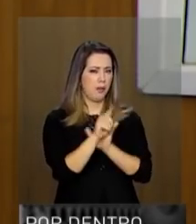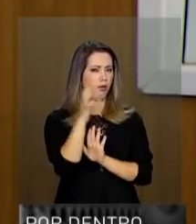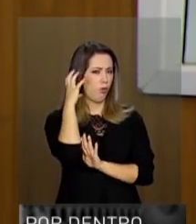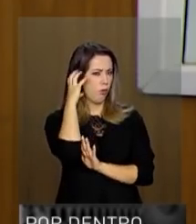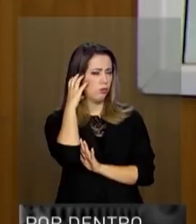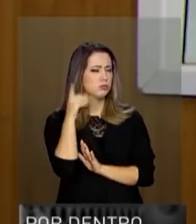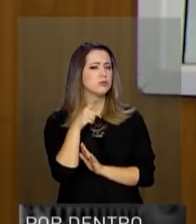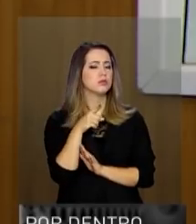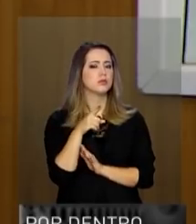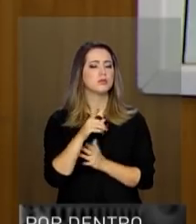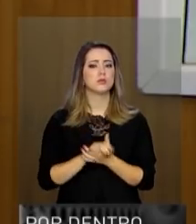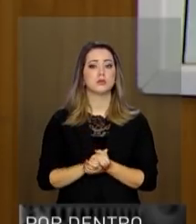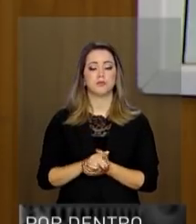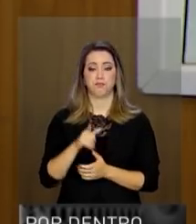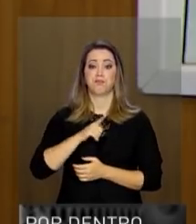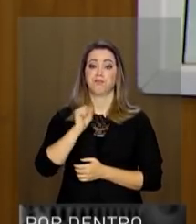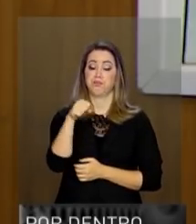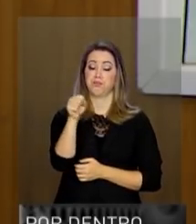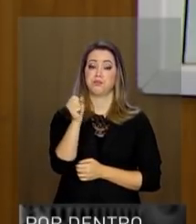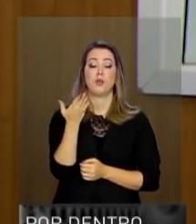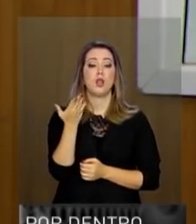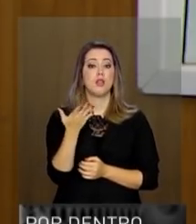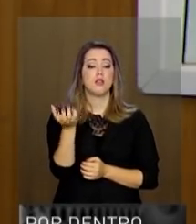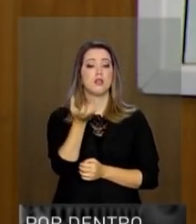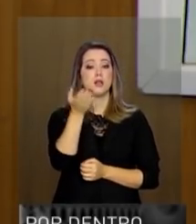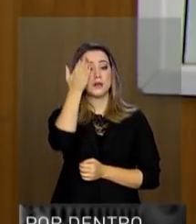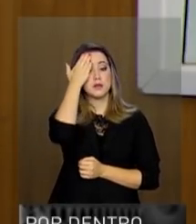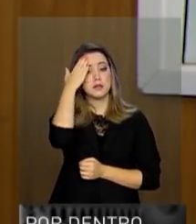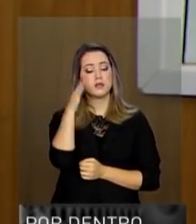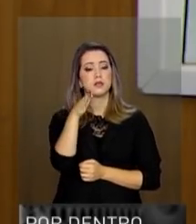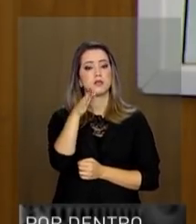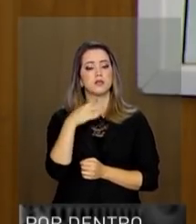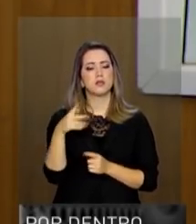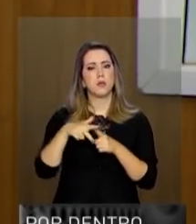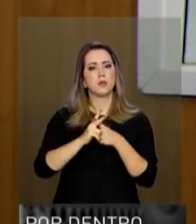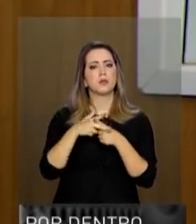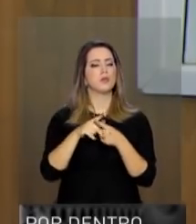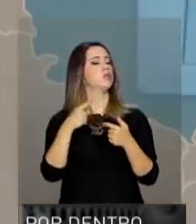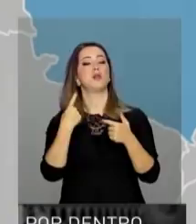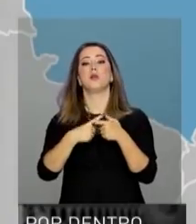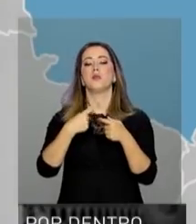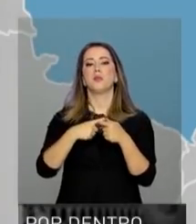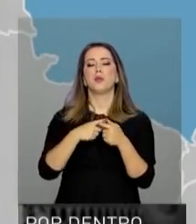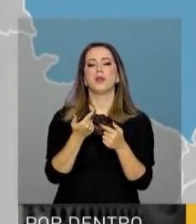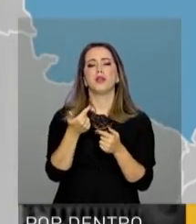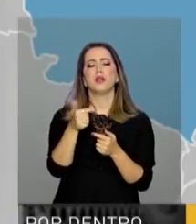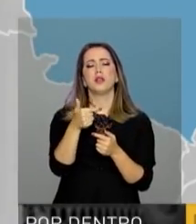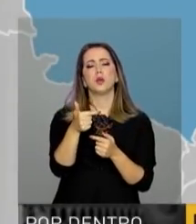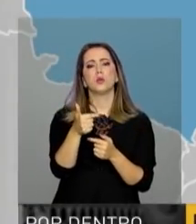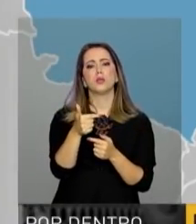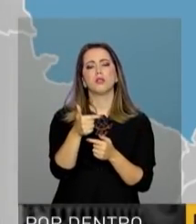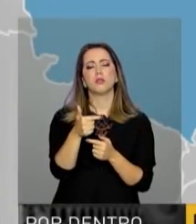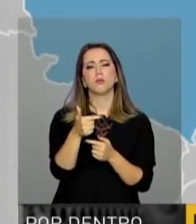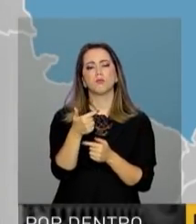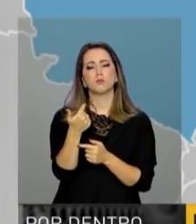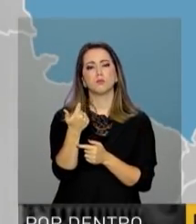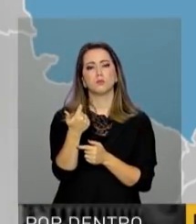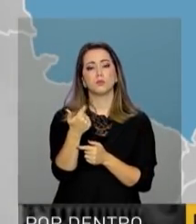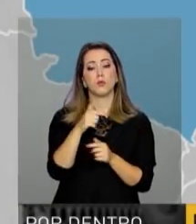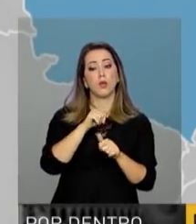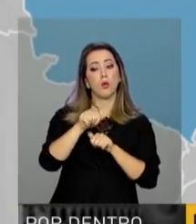convidados, Rubens? Tenho. Gostaria de saber sobre a reforma e por que da ausência da reforma,